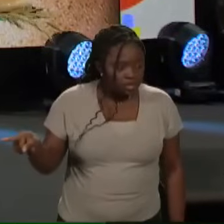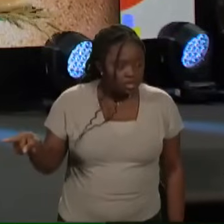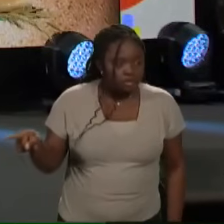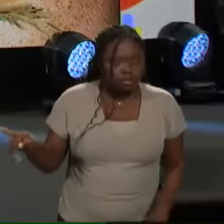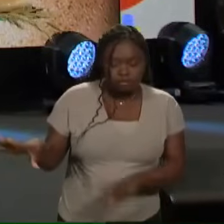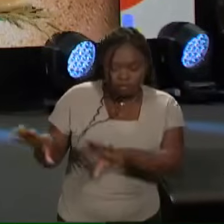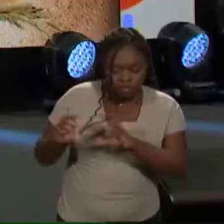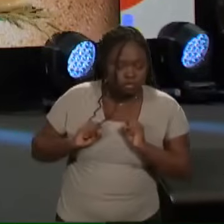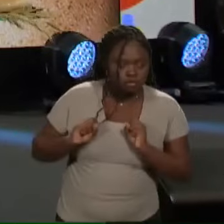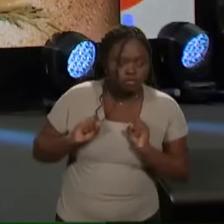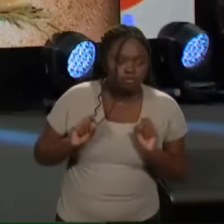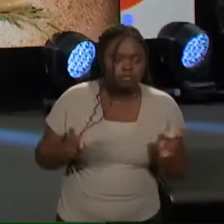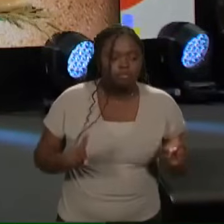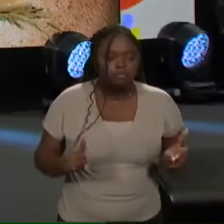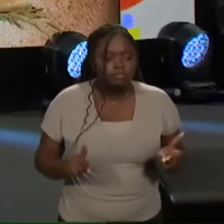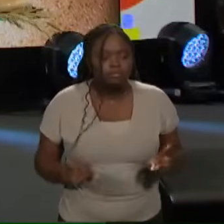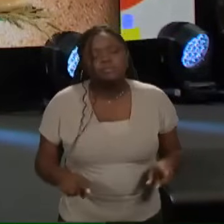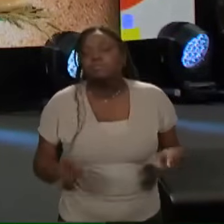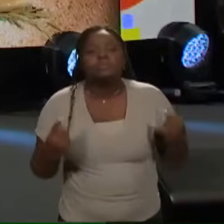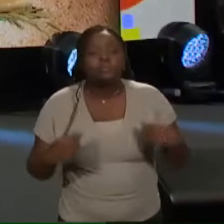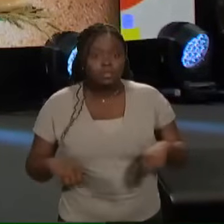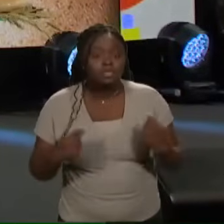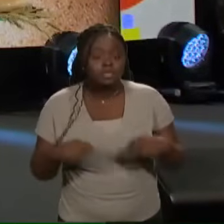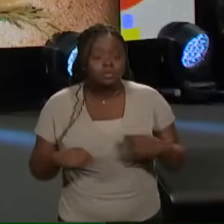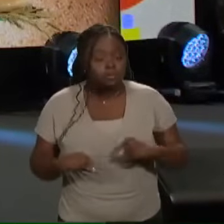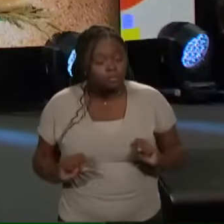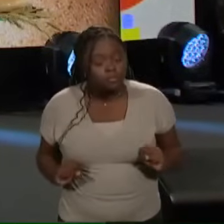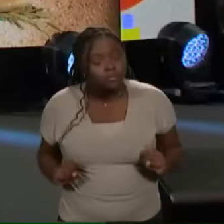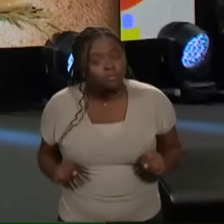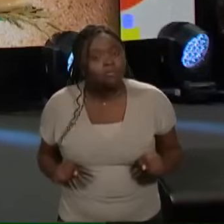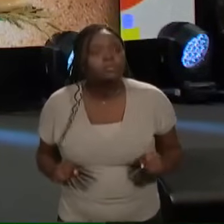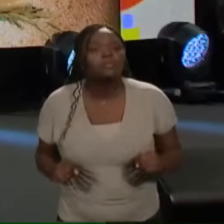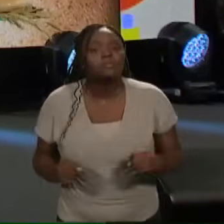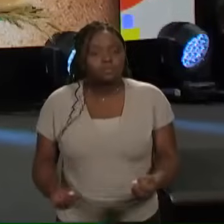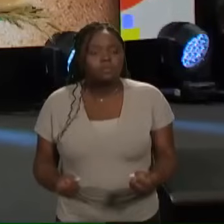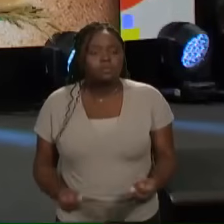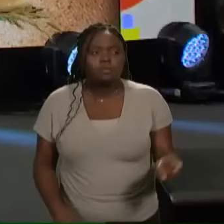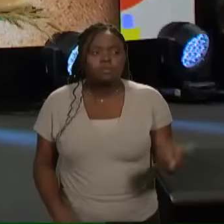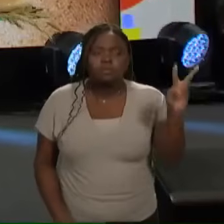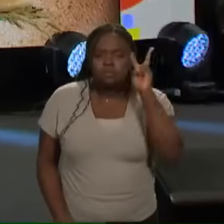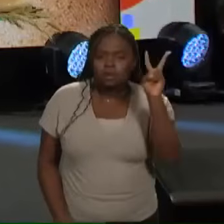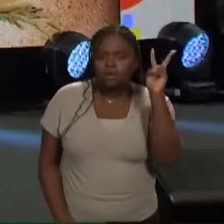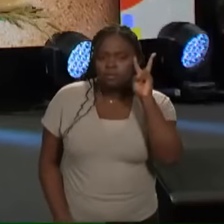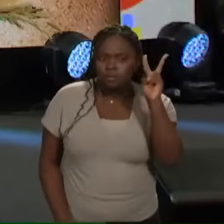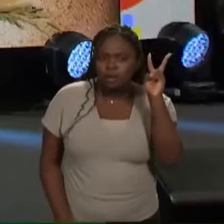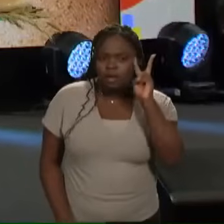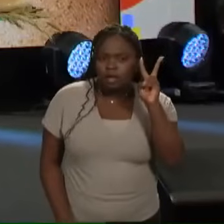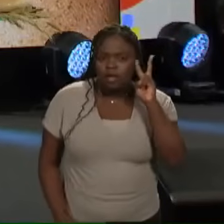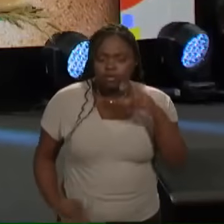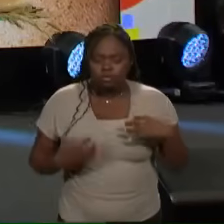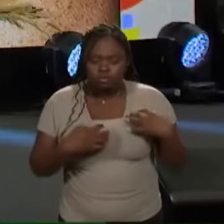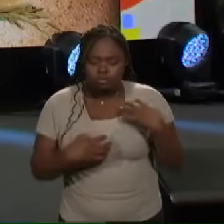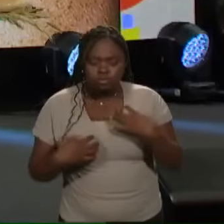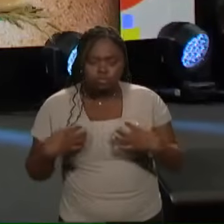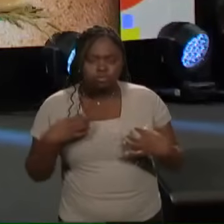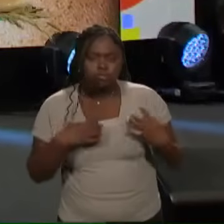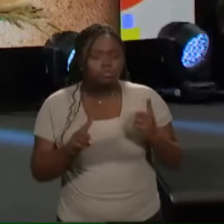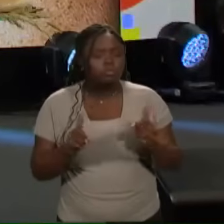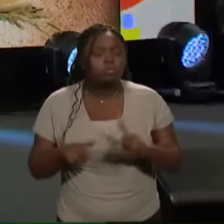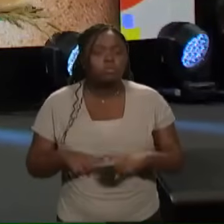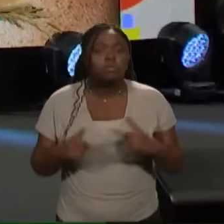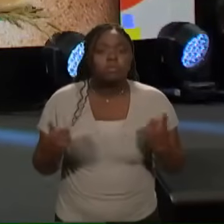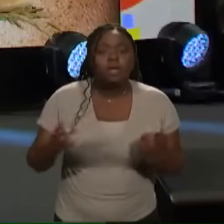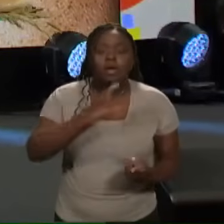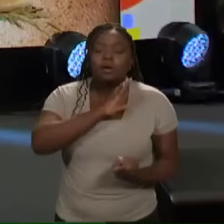não. Devemos nos esforçar, não para lembrar do que nos machucou, mas lembrar do que Cristo fez